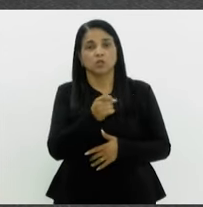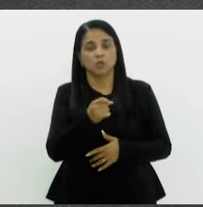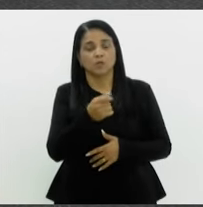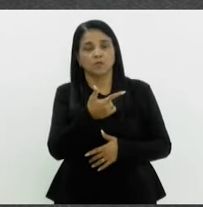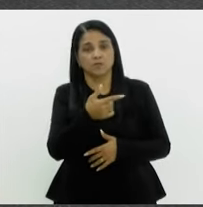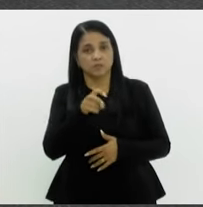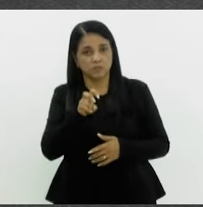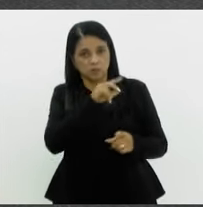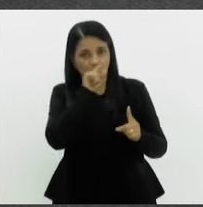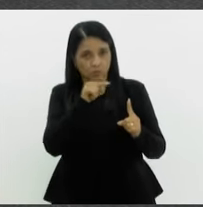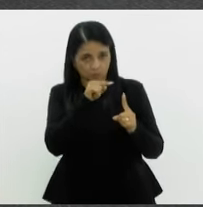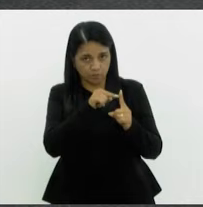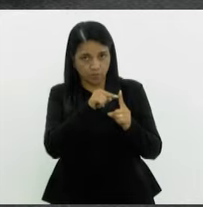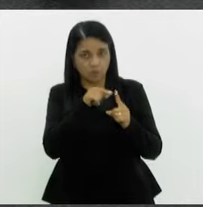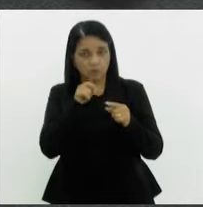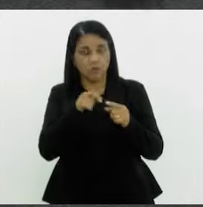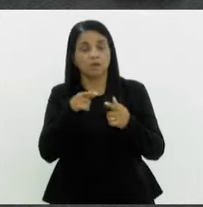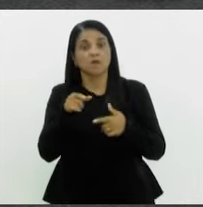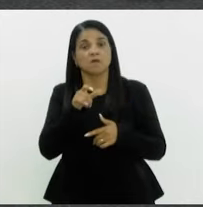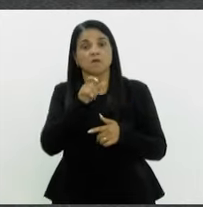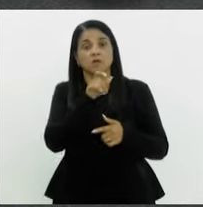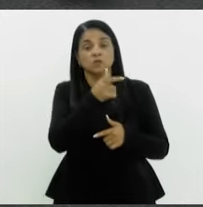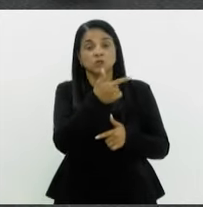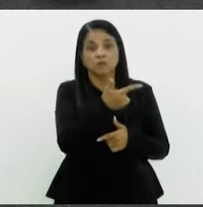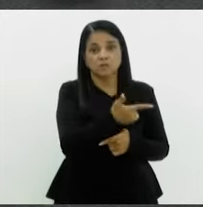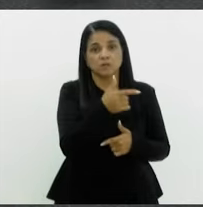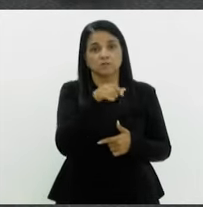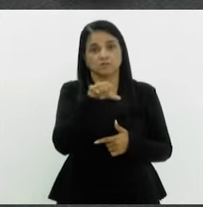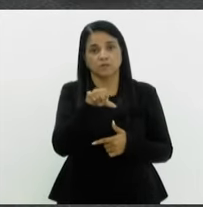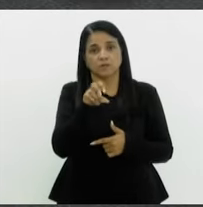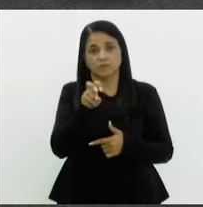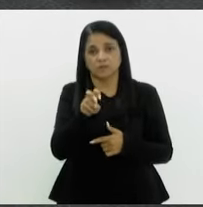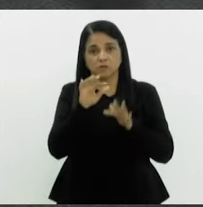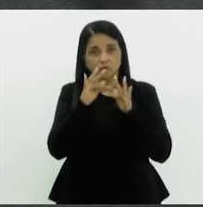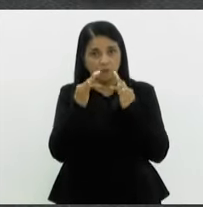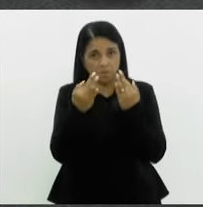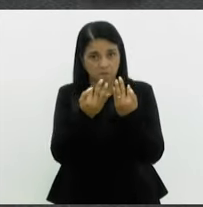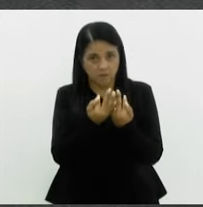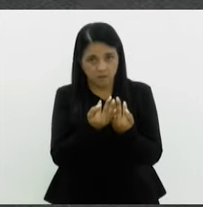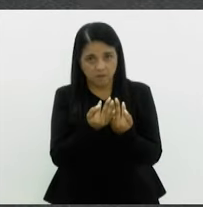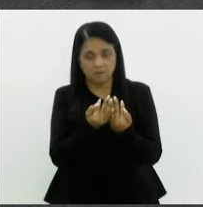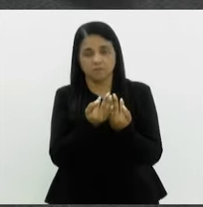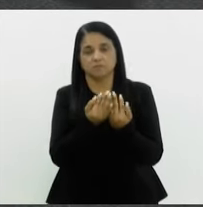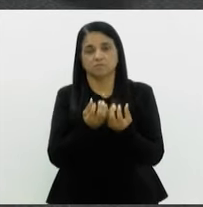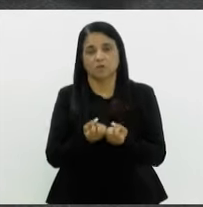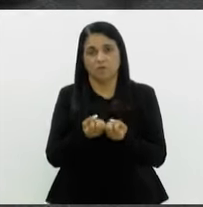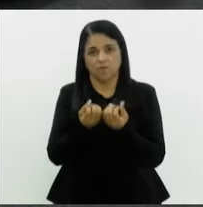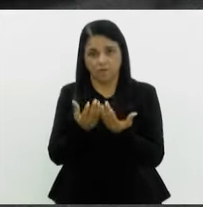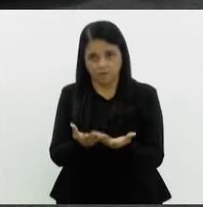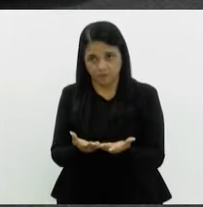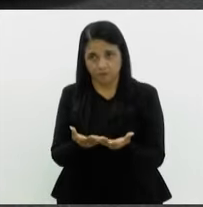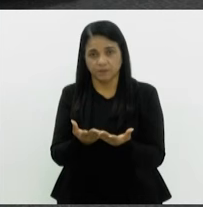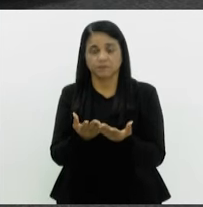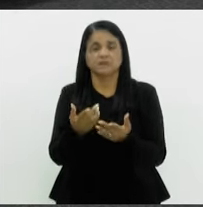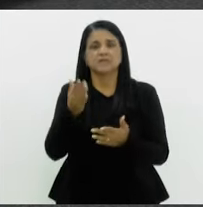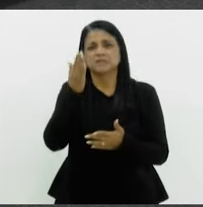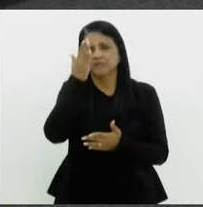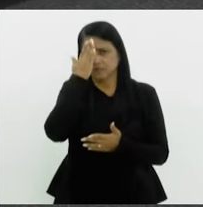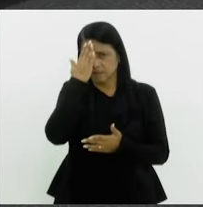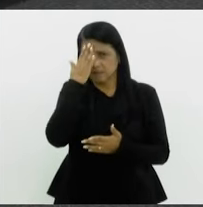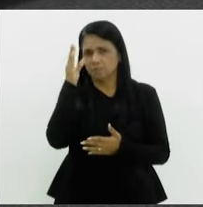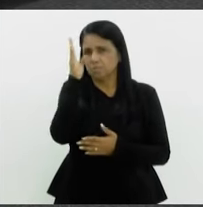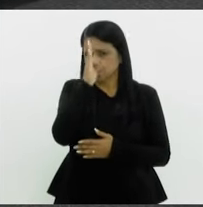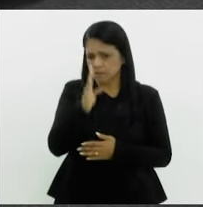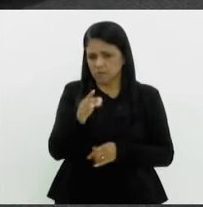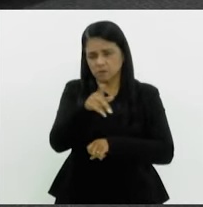2025, fazer o assentamento de 295 mil famílias. Sabemos que o nosso país é um